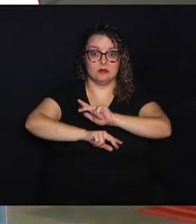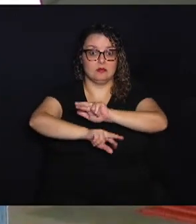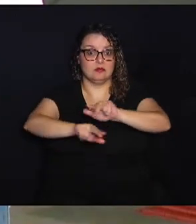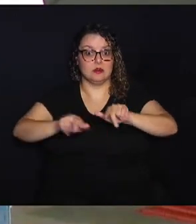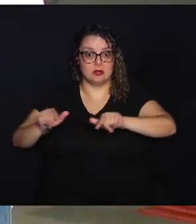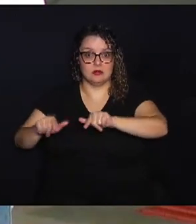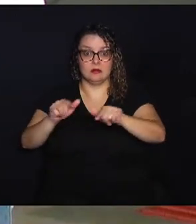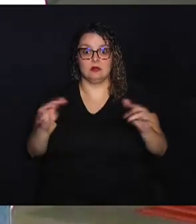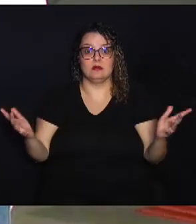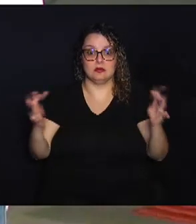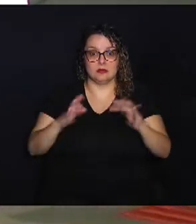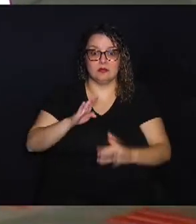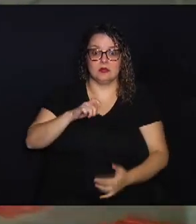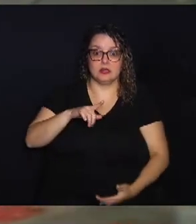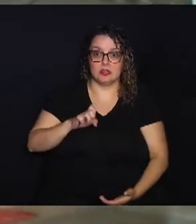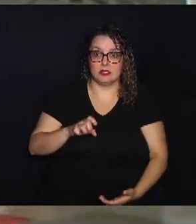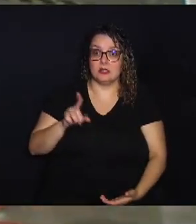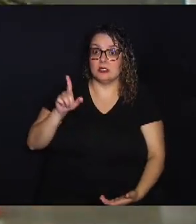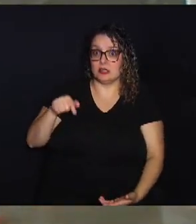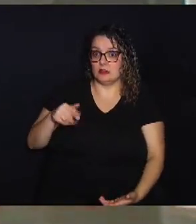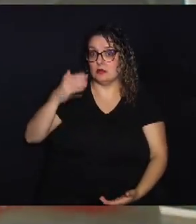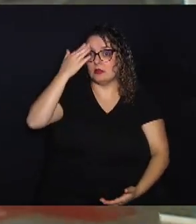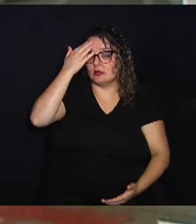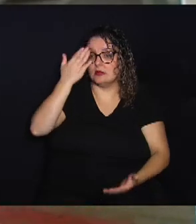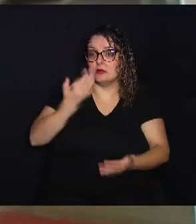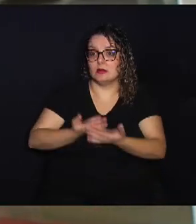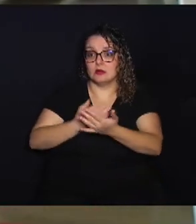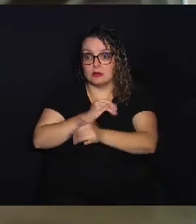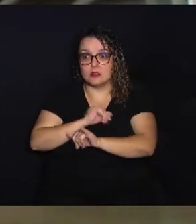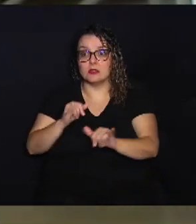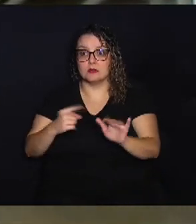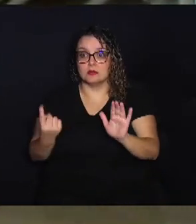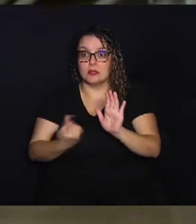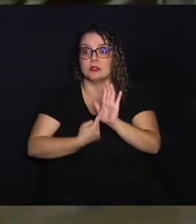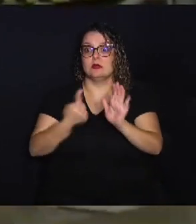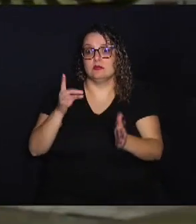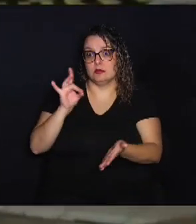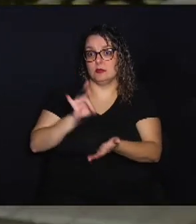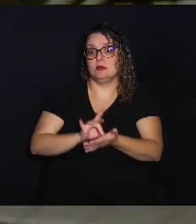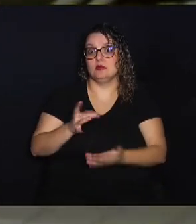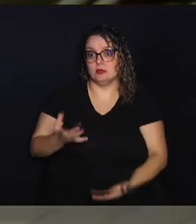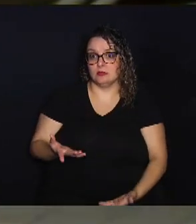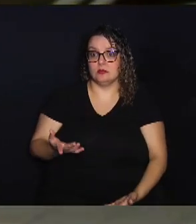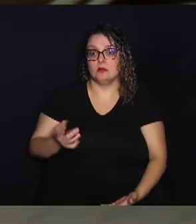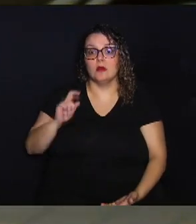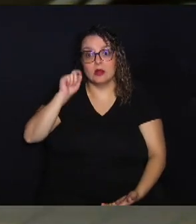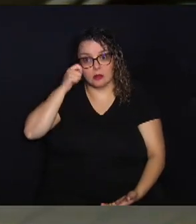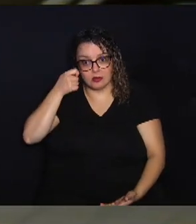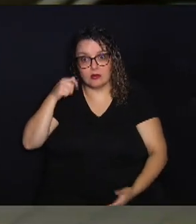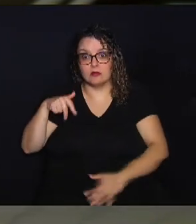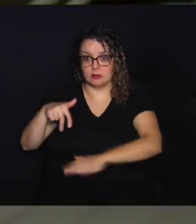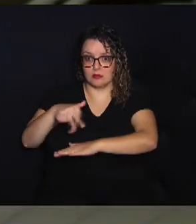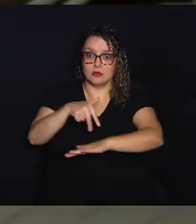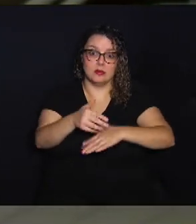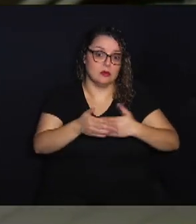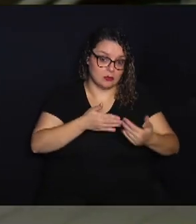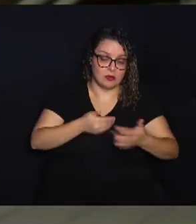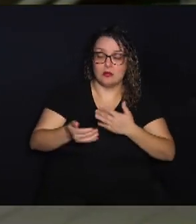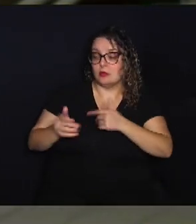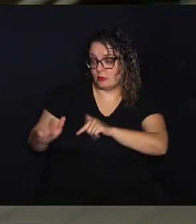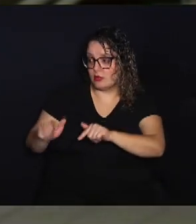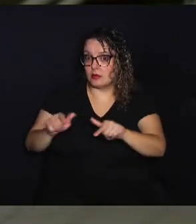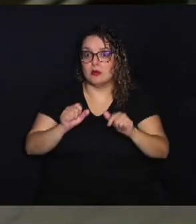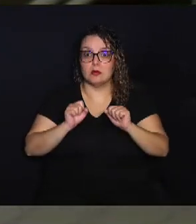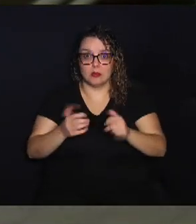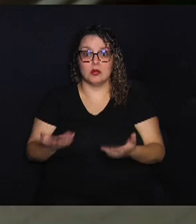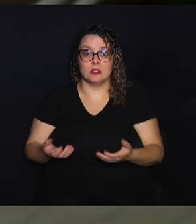lugar para esse baile? Eu acredito que a mensagem que fica é que, na verdade, os negros podem ocupar qualquer espaço, né? Eles